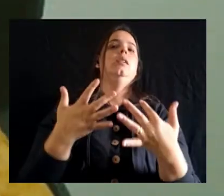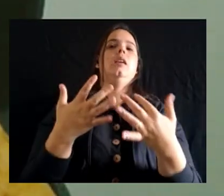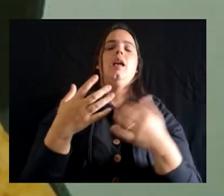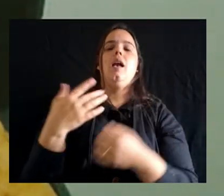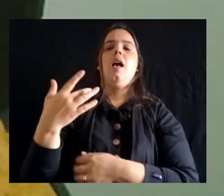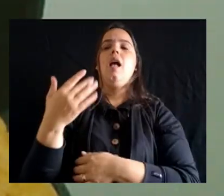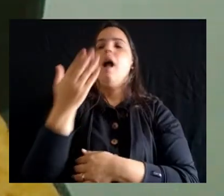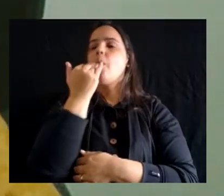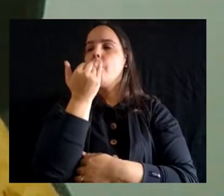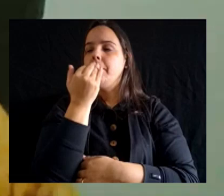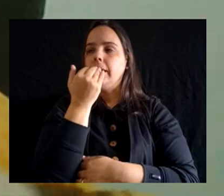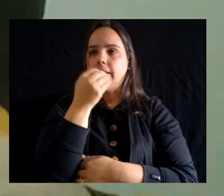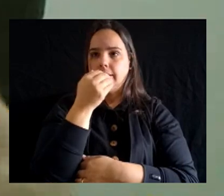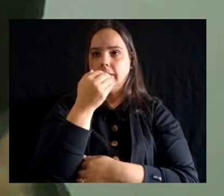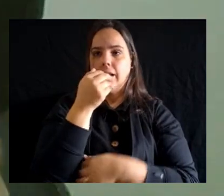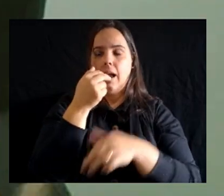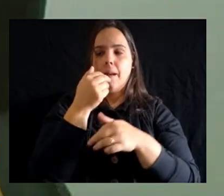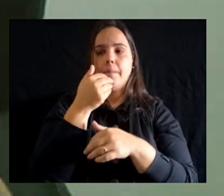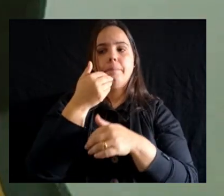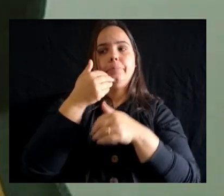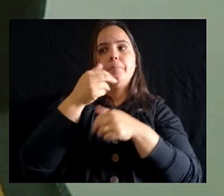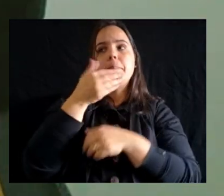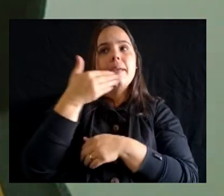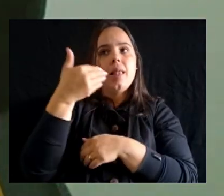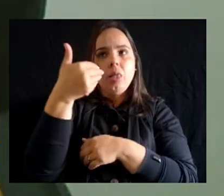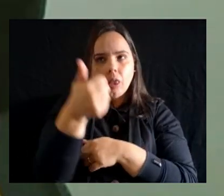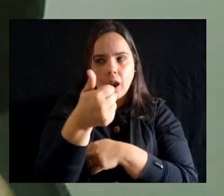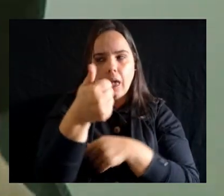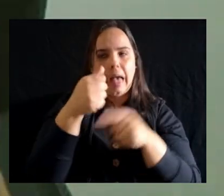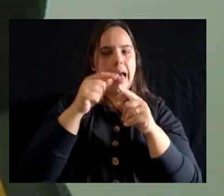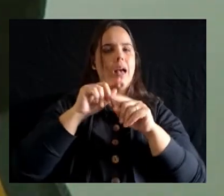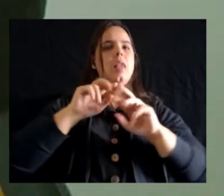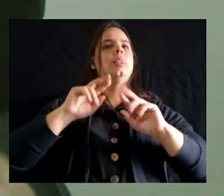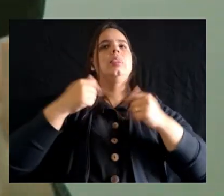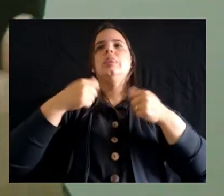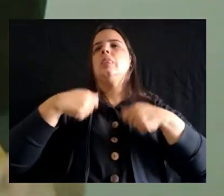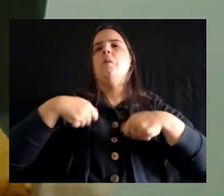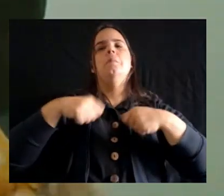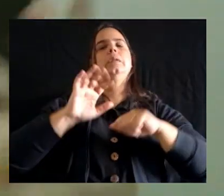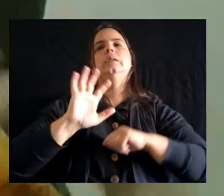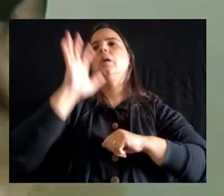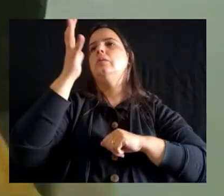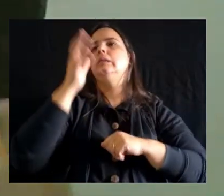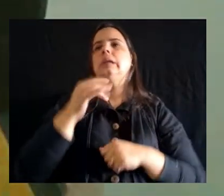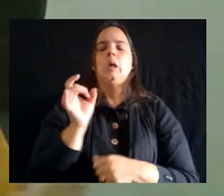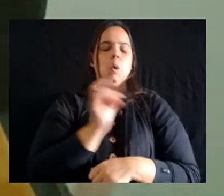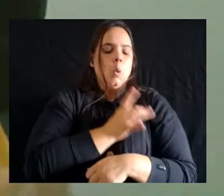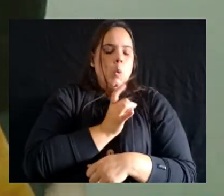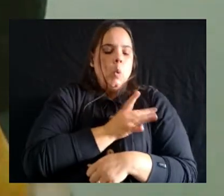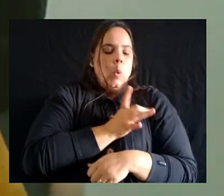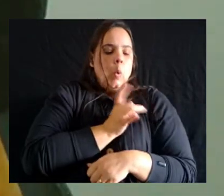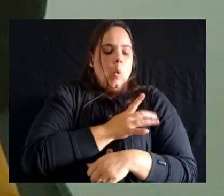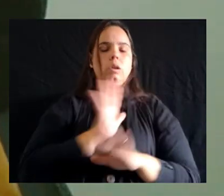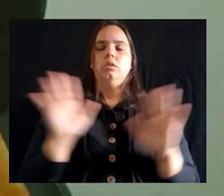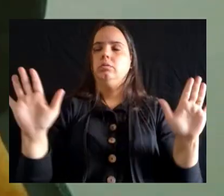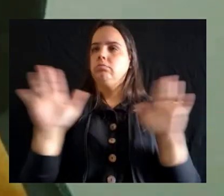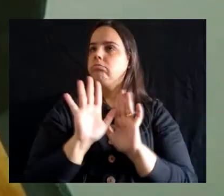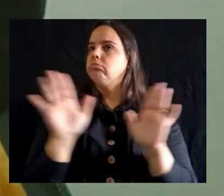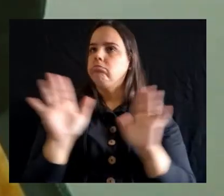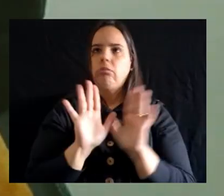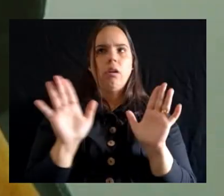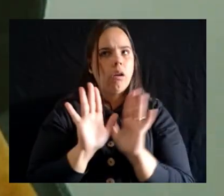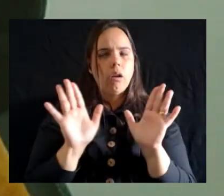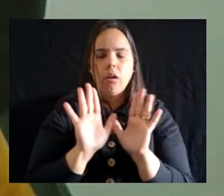precisa acontecer com a base ali do medo e do ser refém, né,